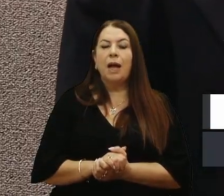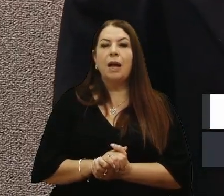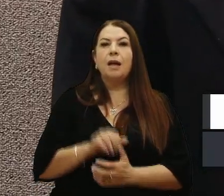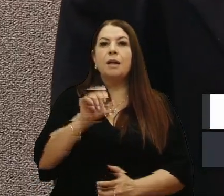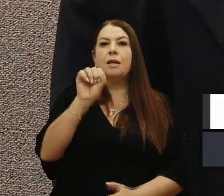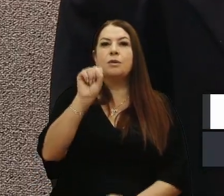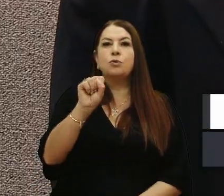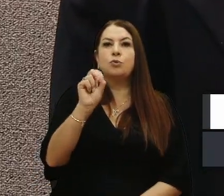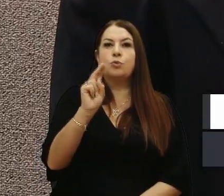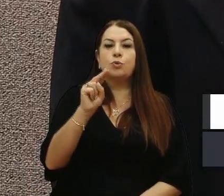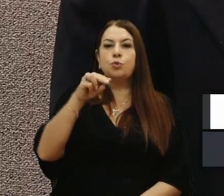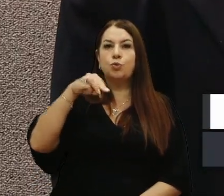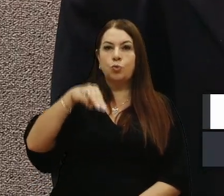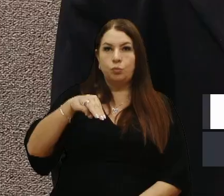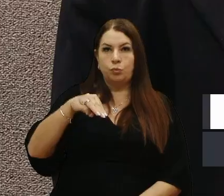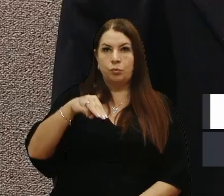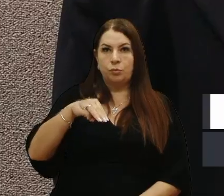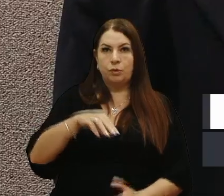Único de Mobilidade.